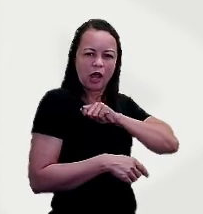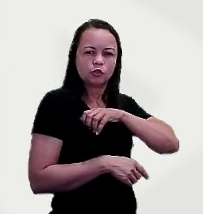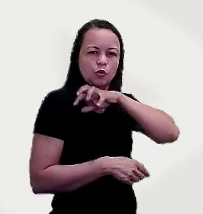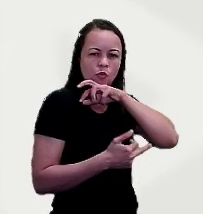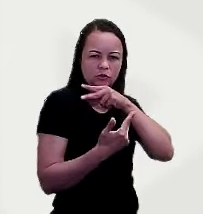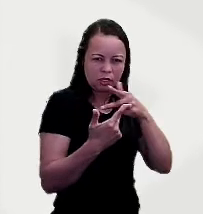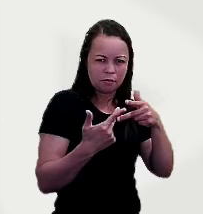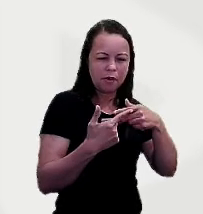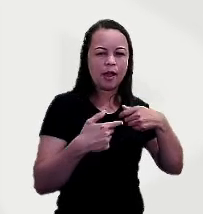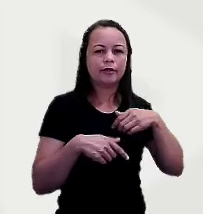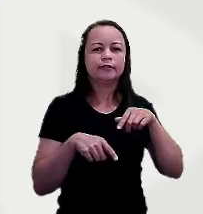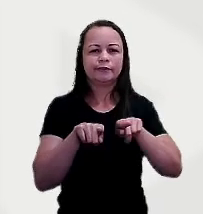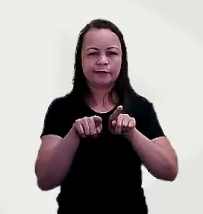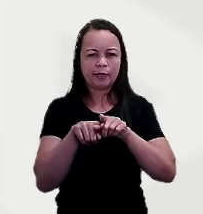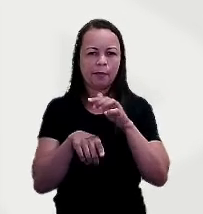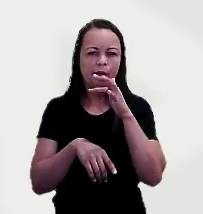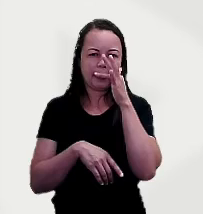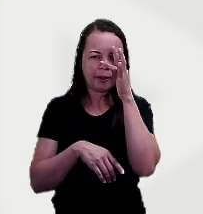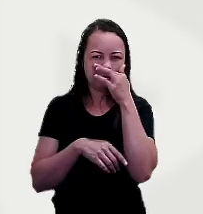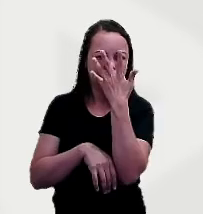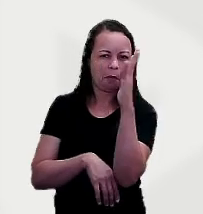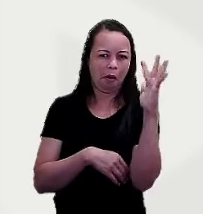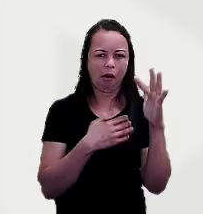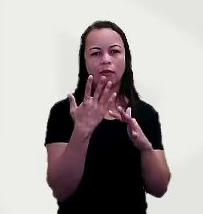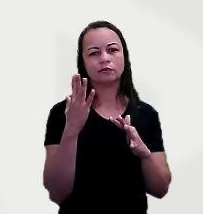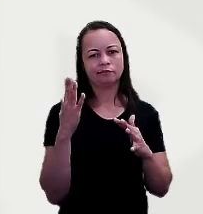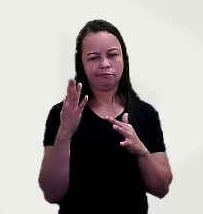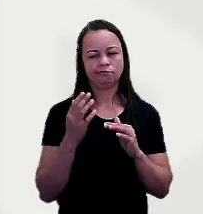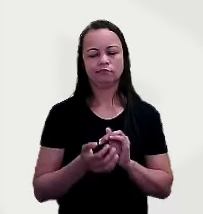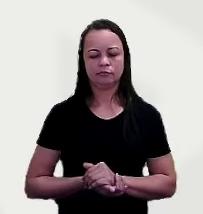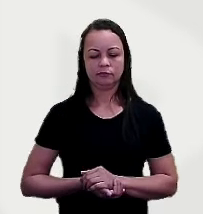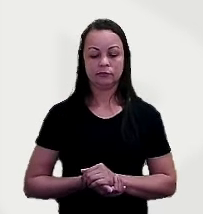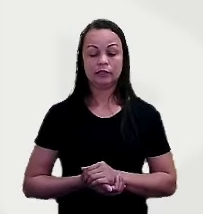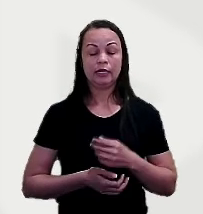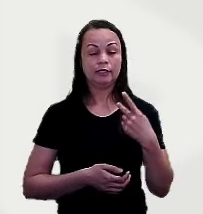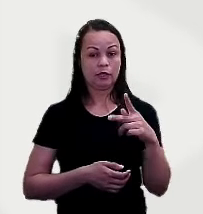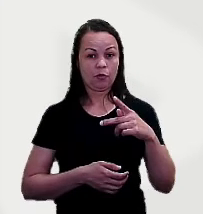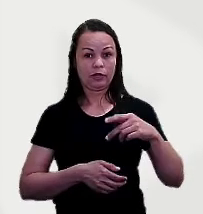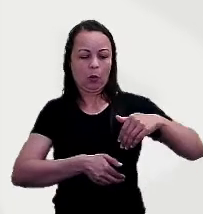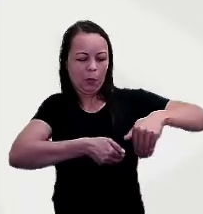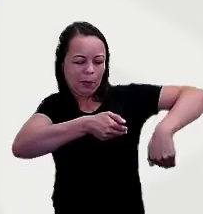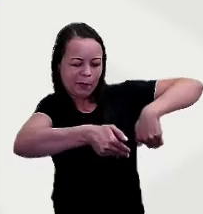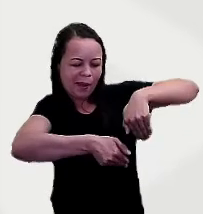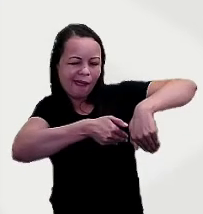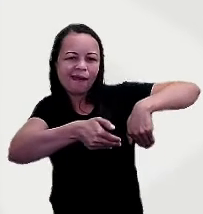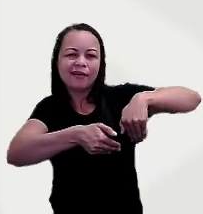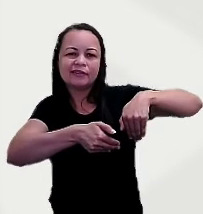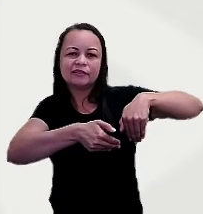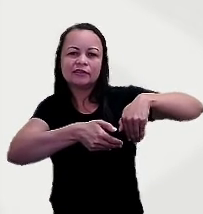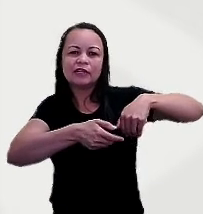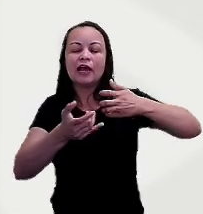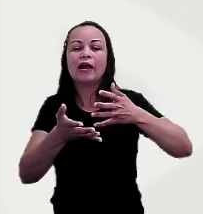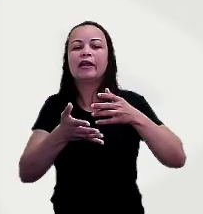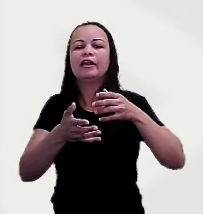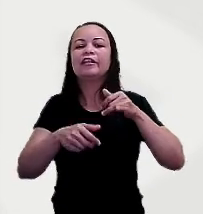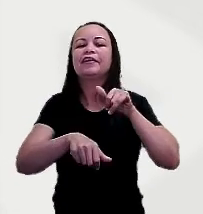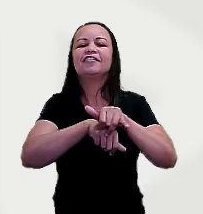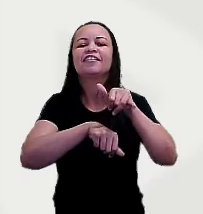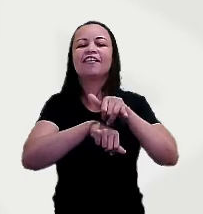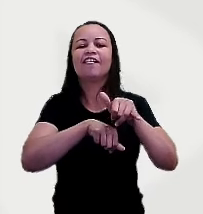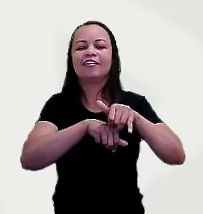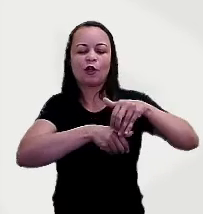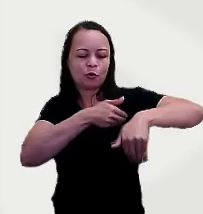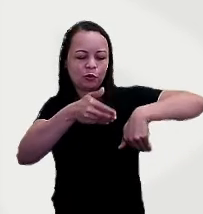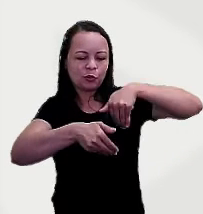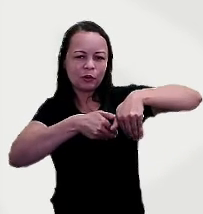animais. Tá bom? O Curupira tem esses pés para trás, então isso faz com que eles enganem os caçadores